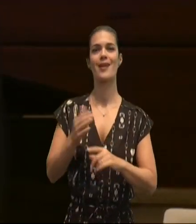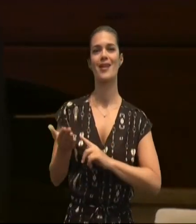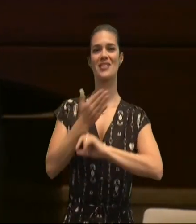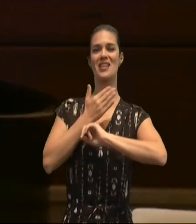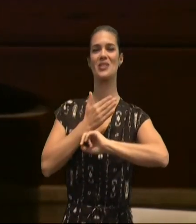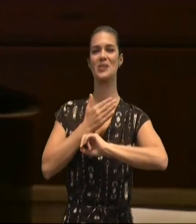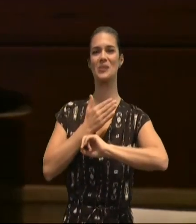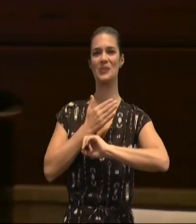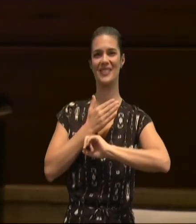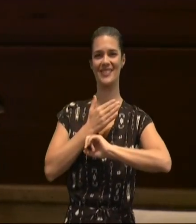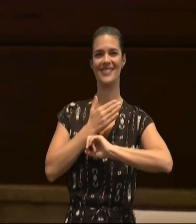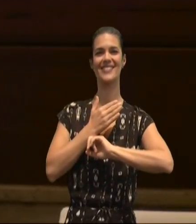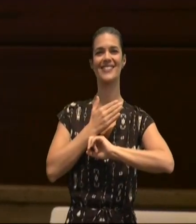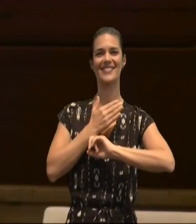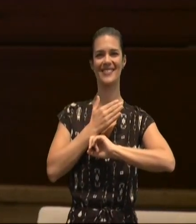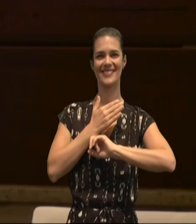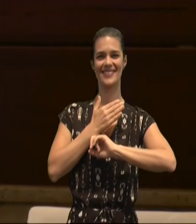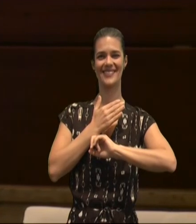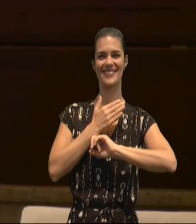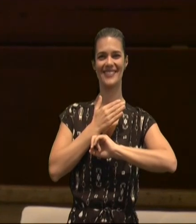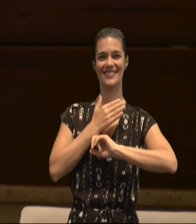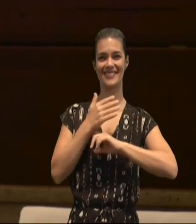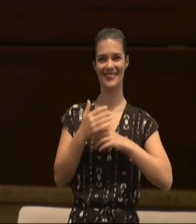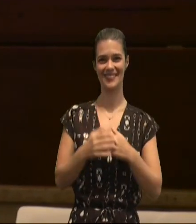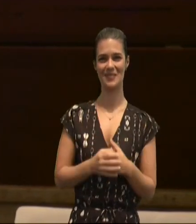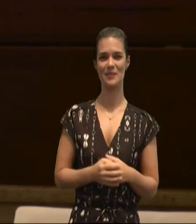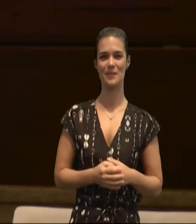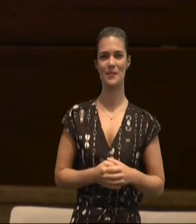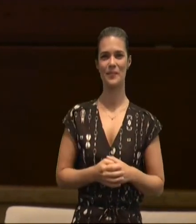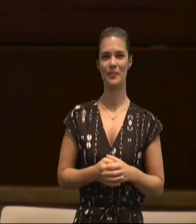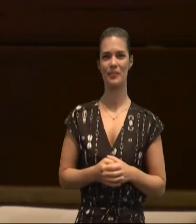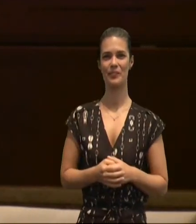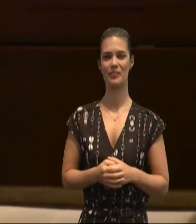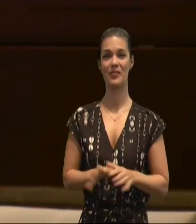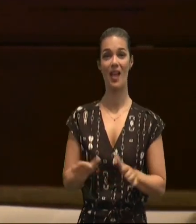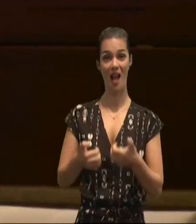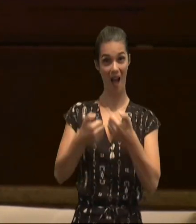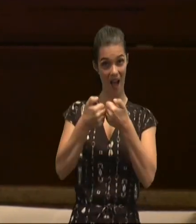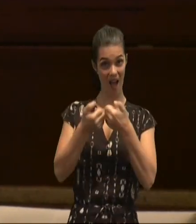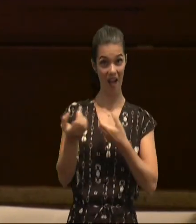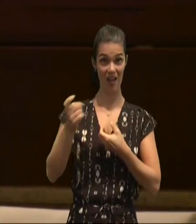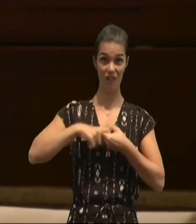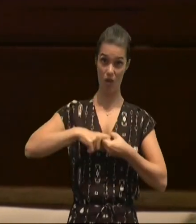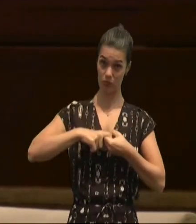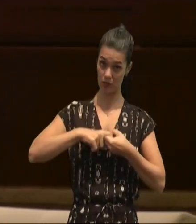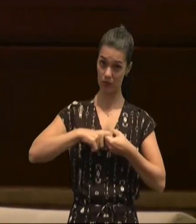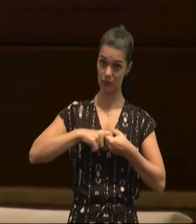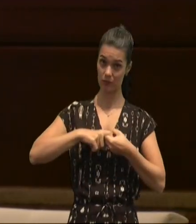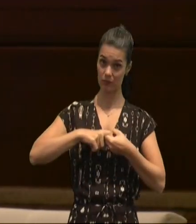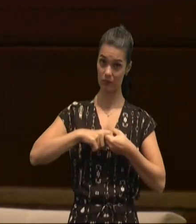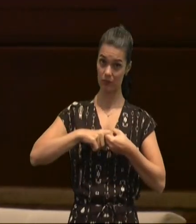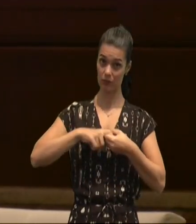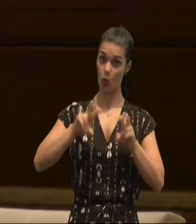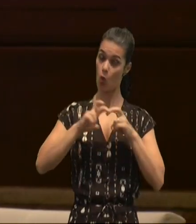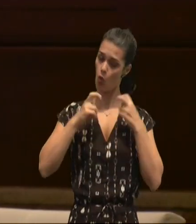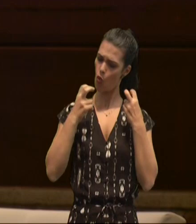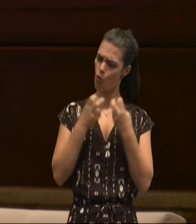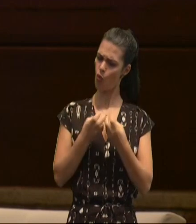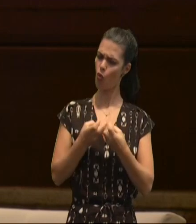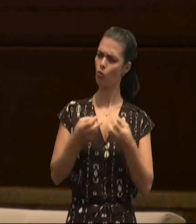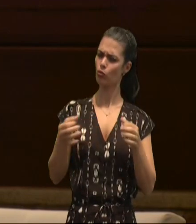chegou à terra da ajuda. A arca volta. O culto é